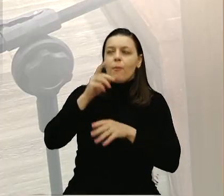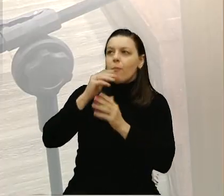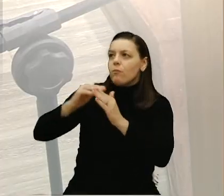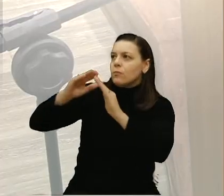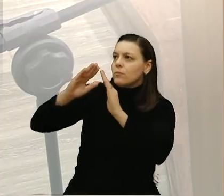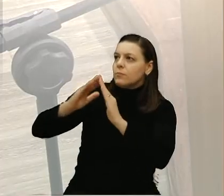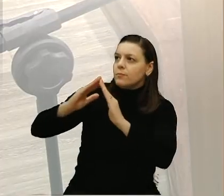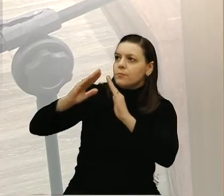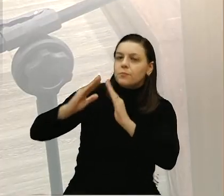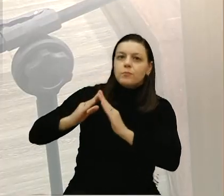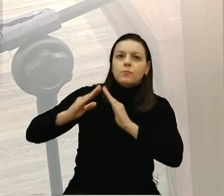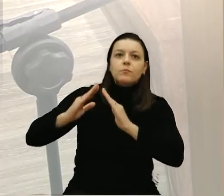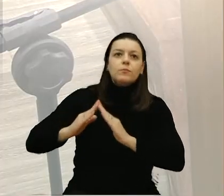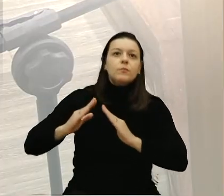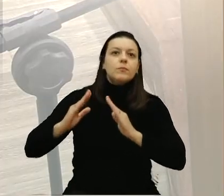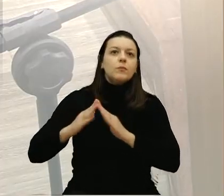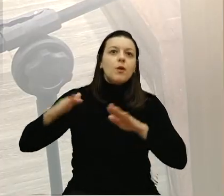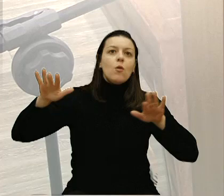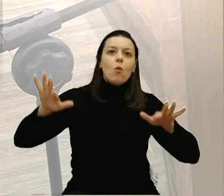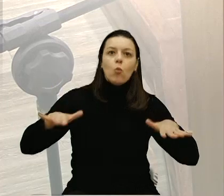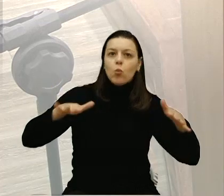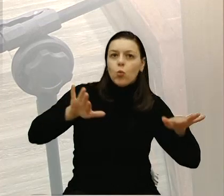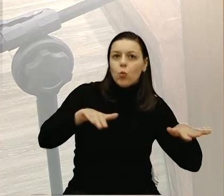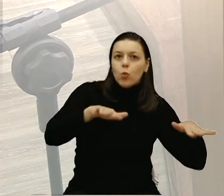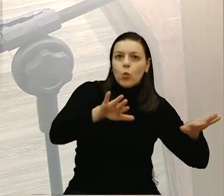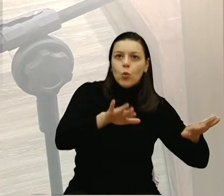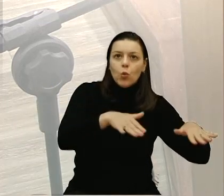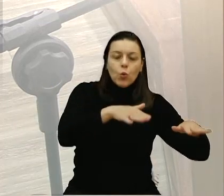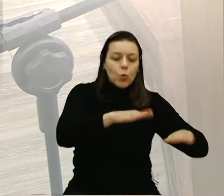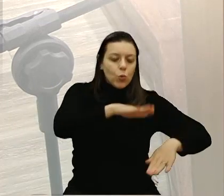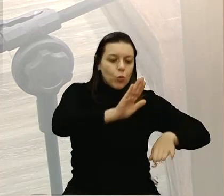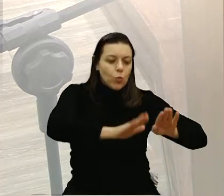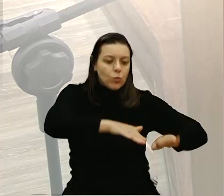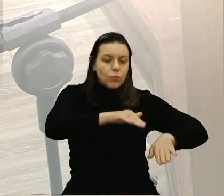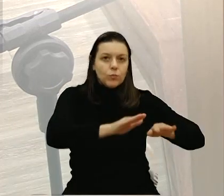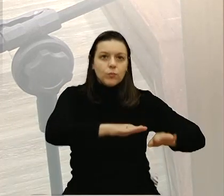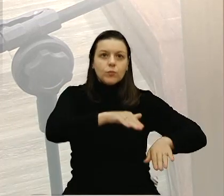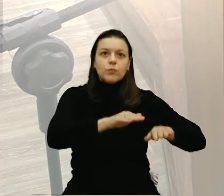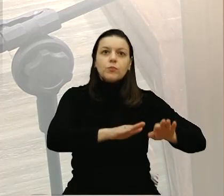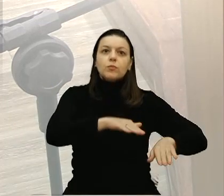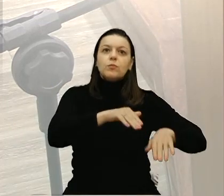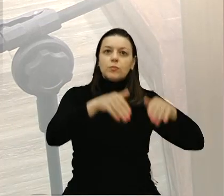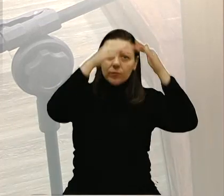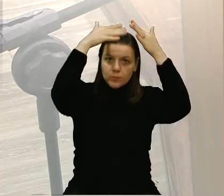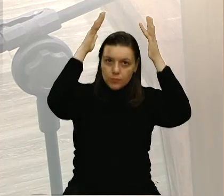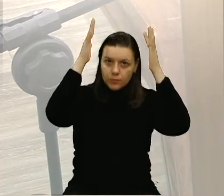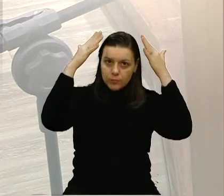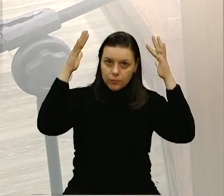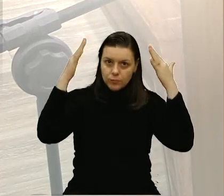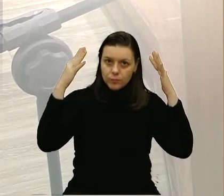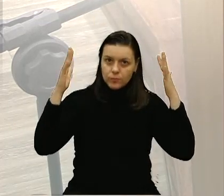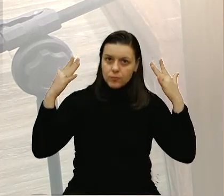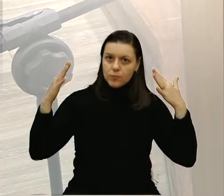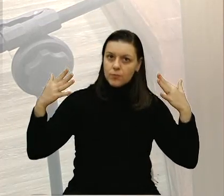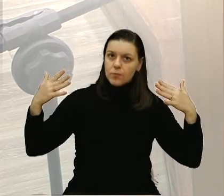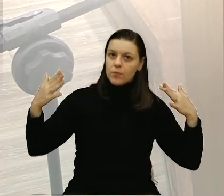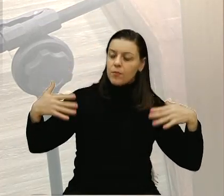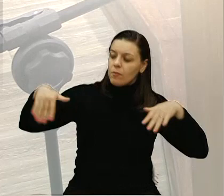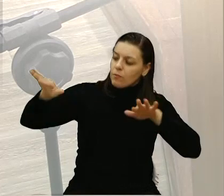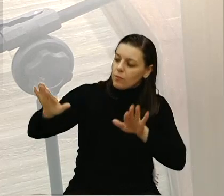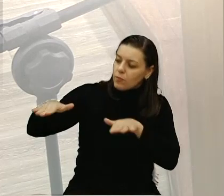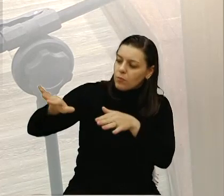mar, eu vou jogar flores no mar. E a rainha lá no